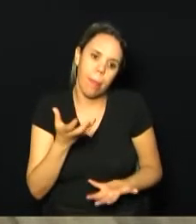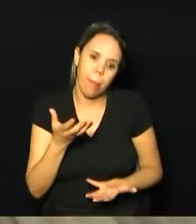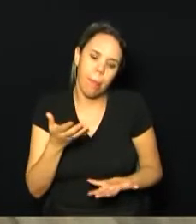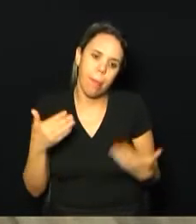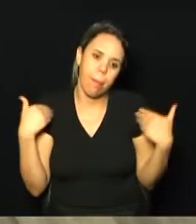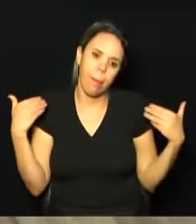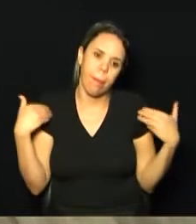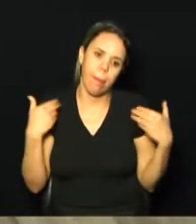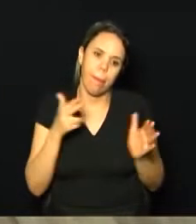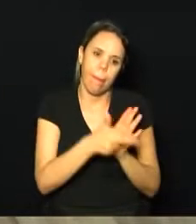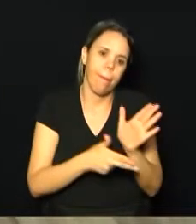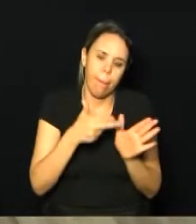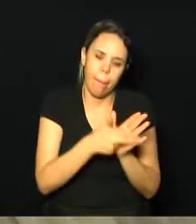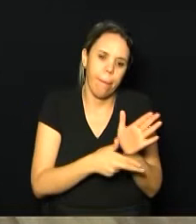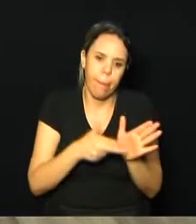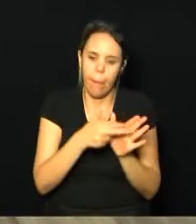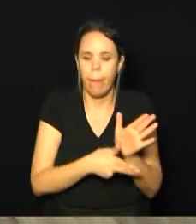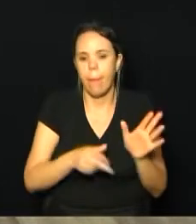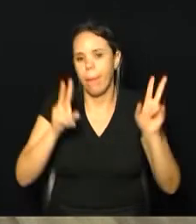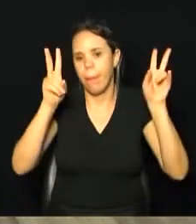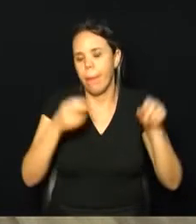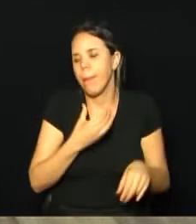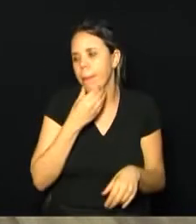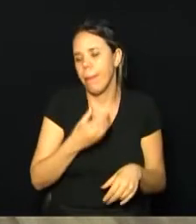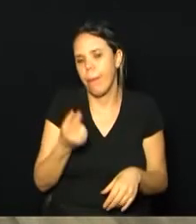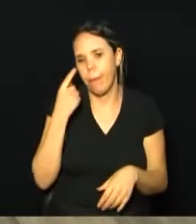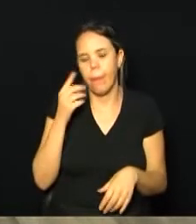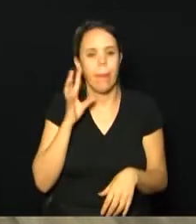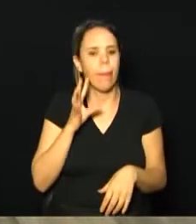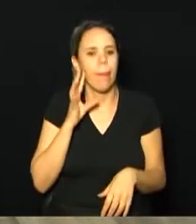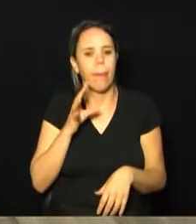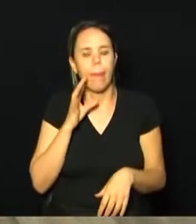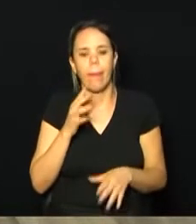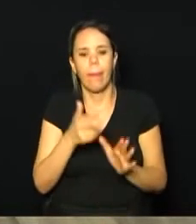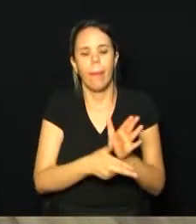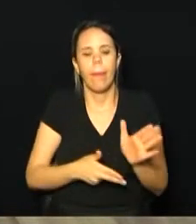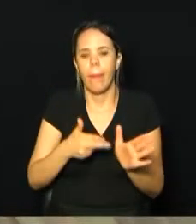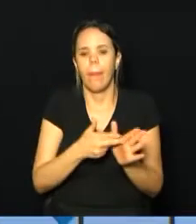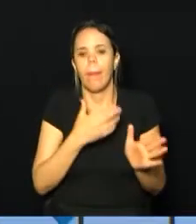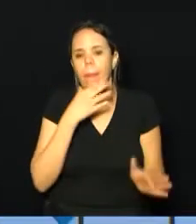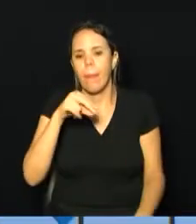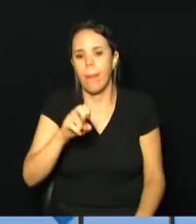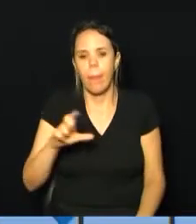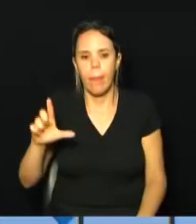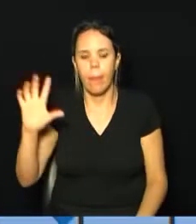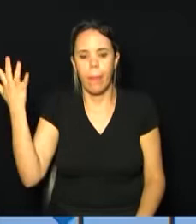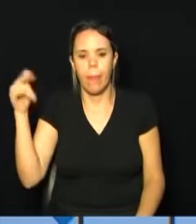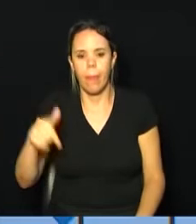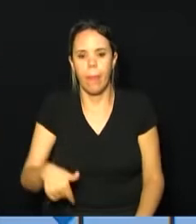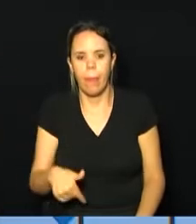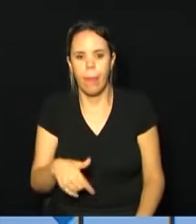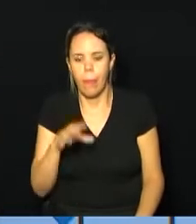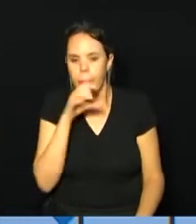de Maria Fumaça, Mirna Abreu. E com o tema natalino, né? Chama o Expresso Noel, que acontece